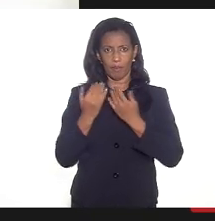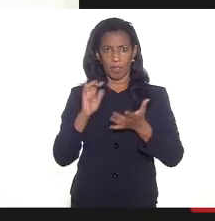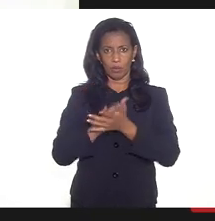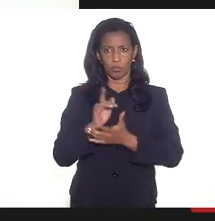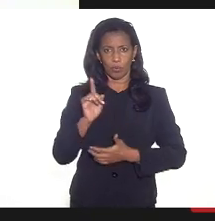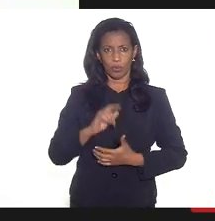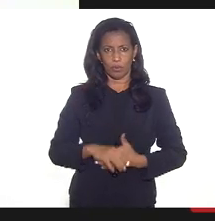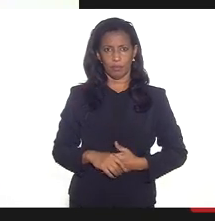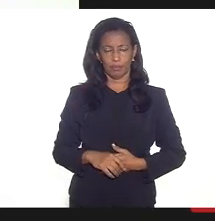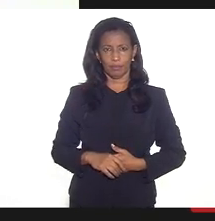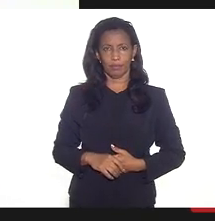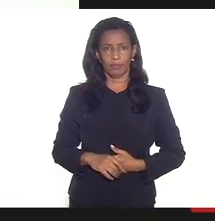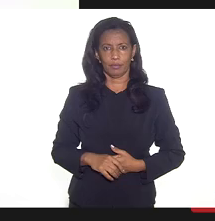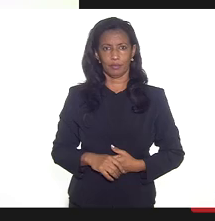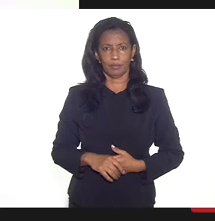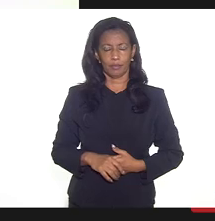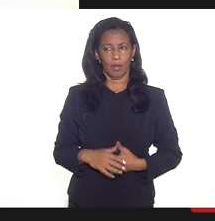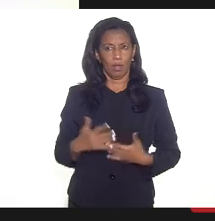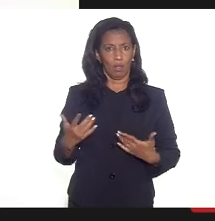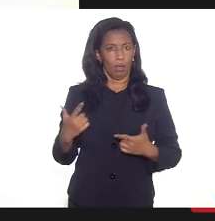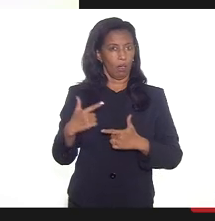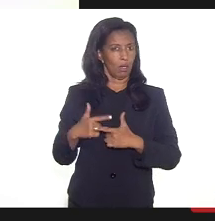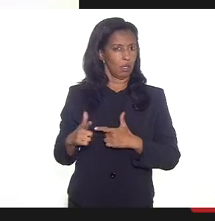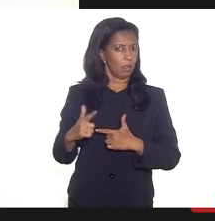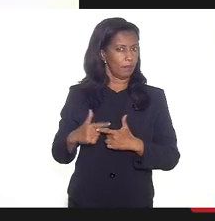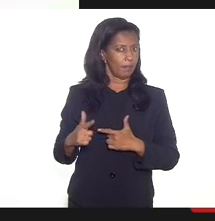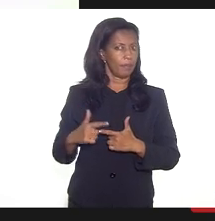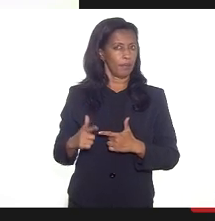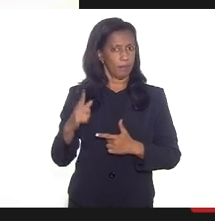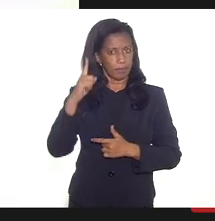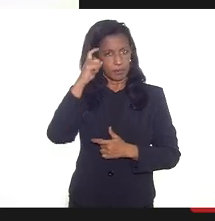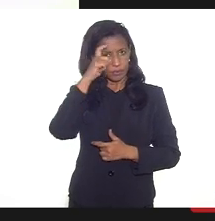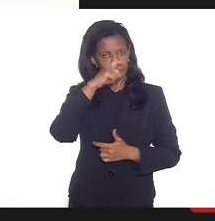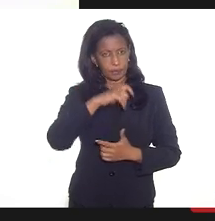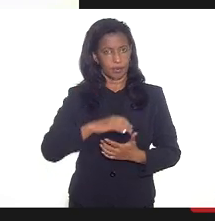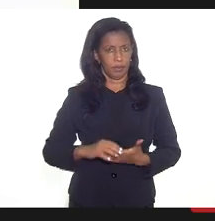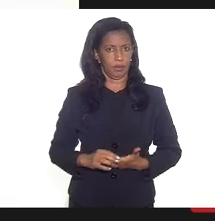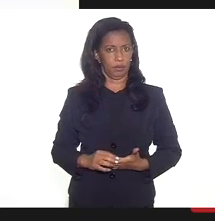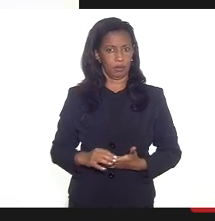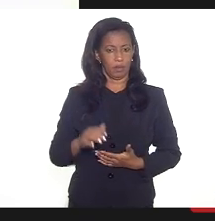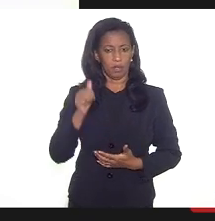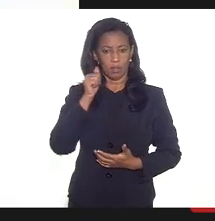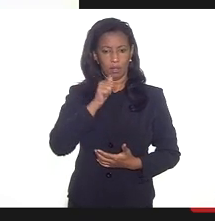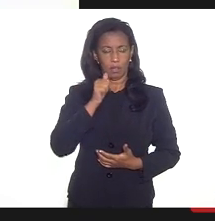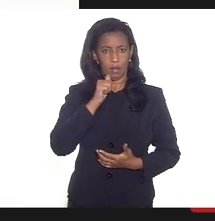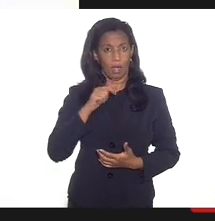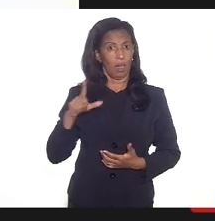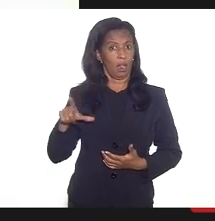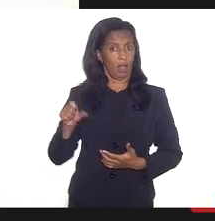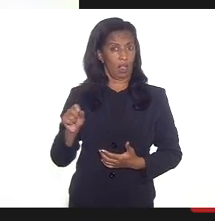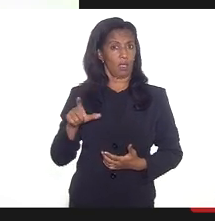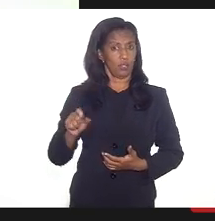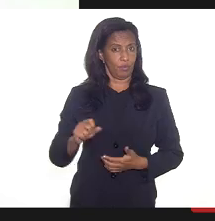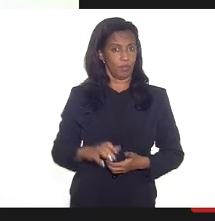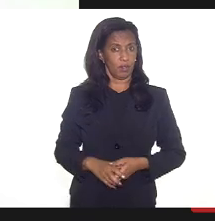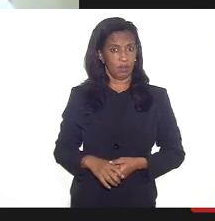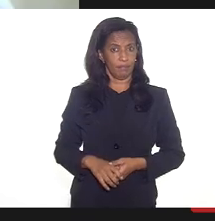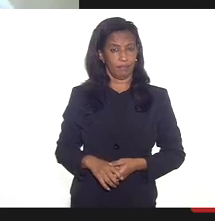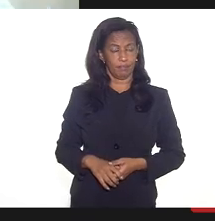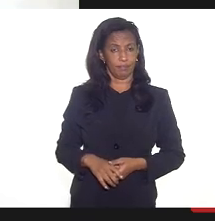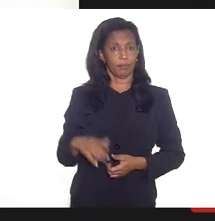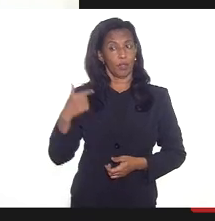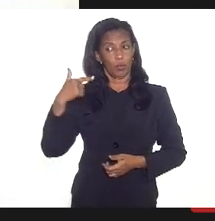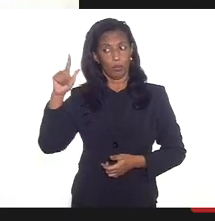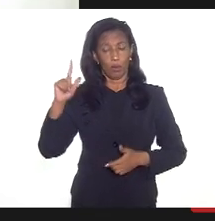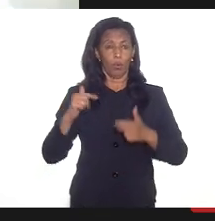dela. Então, olha que situação complicada. E essa mulher era uma mulher lésbica. E uma outra coisa que a